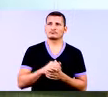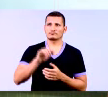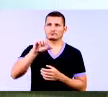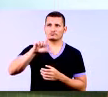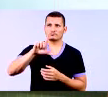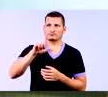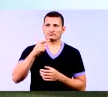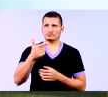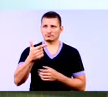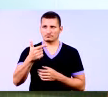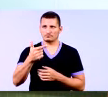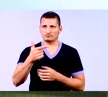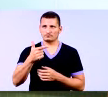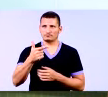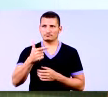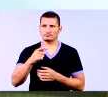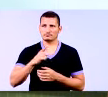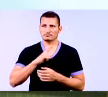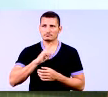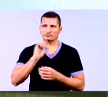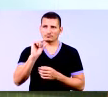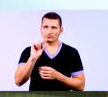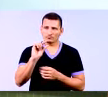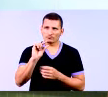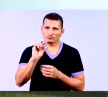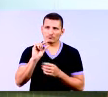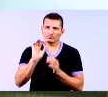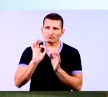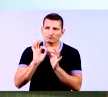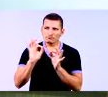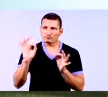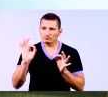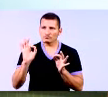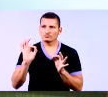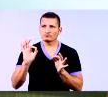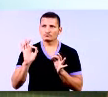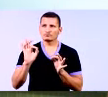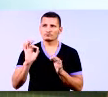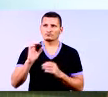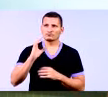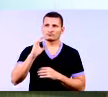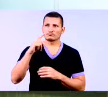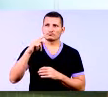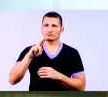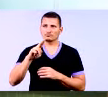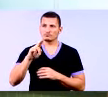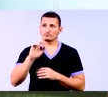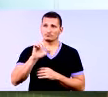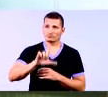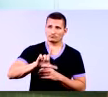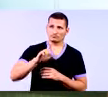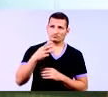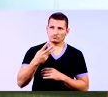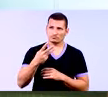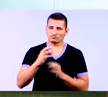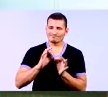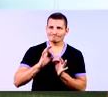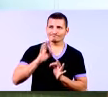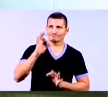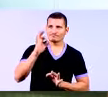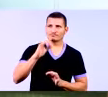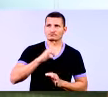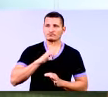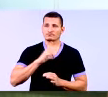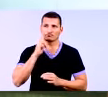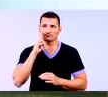ela está no intermediário, está um pouco mais longe do núcleo do processador. E a L3, ela está mais longe ainda. Então, por isso que ela é maior. Se você olhar